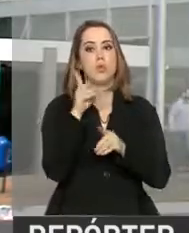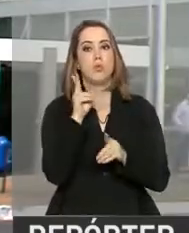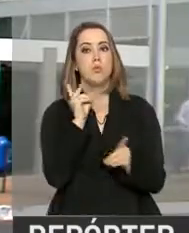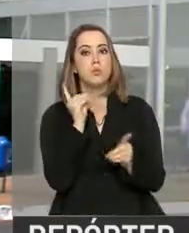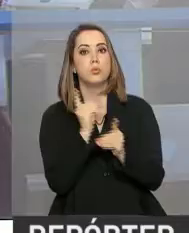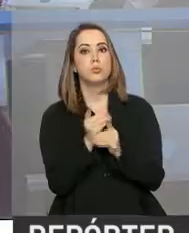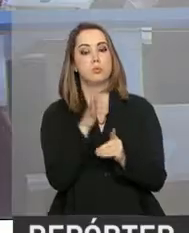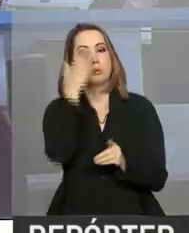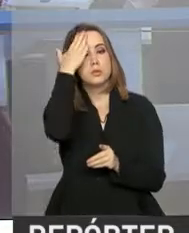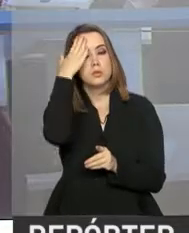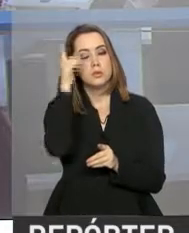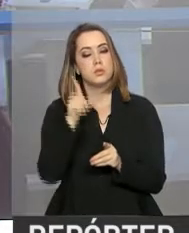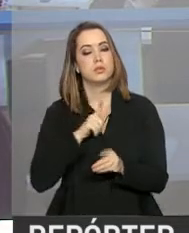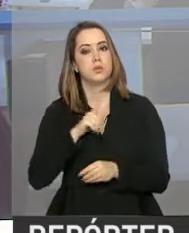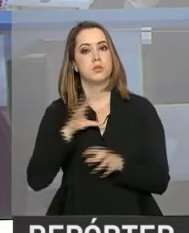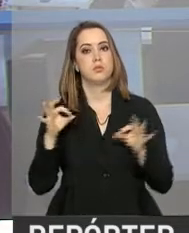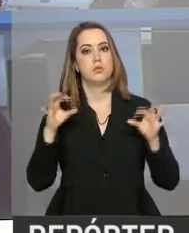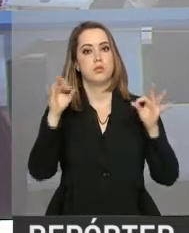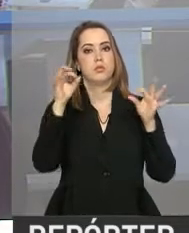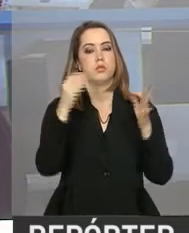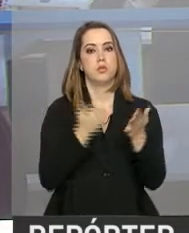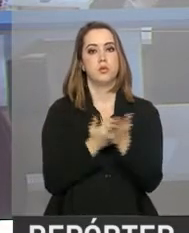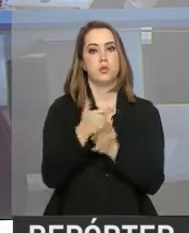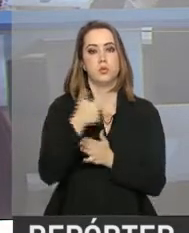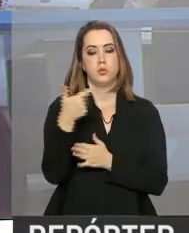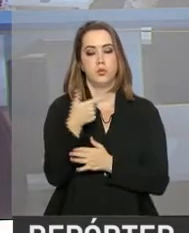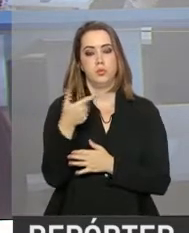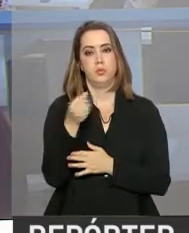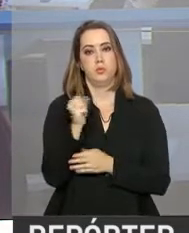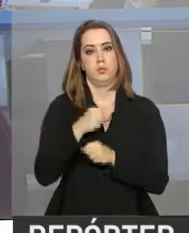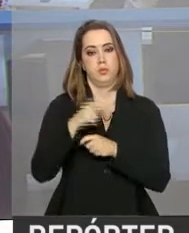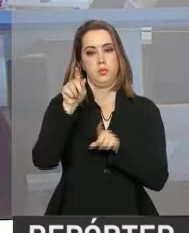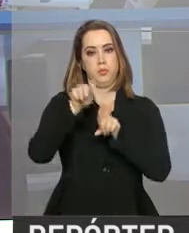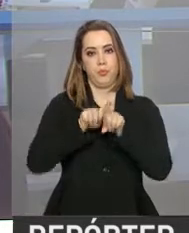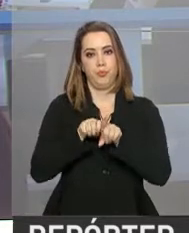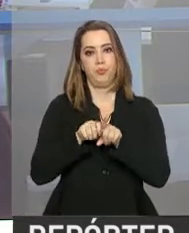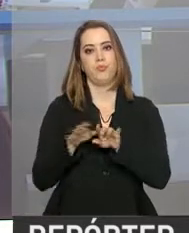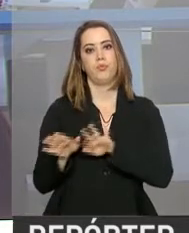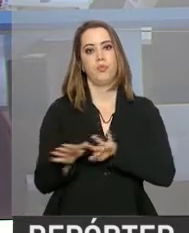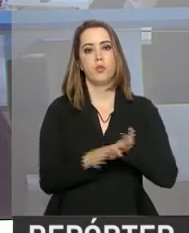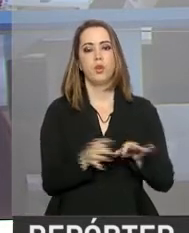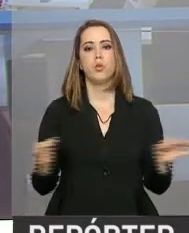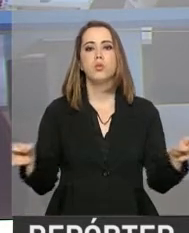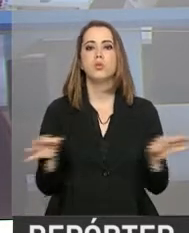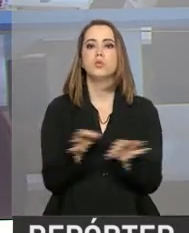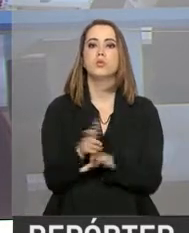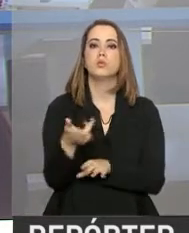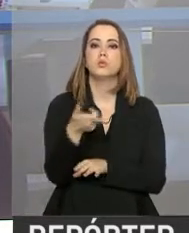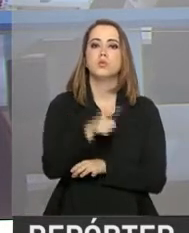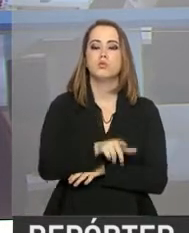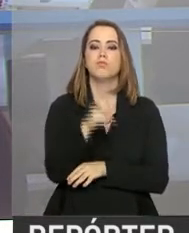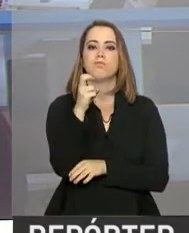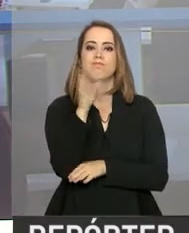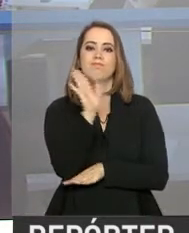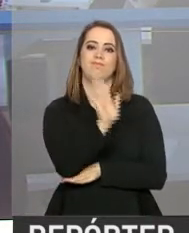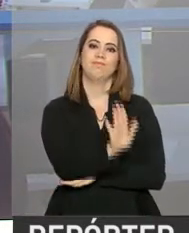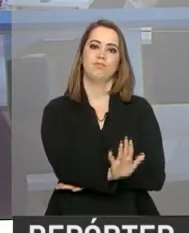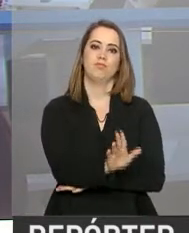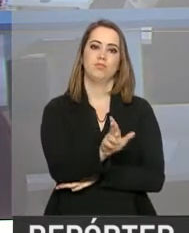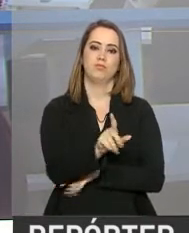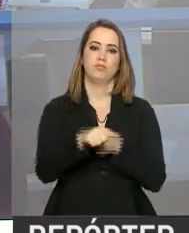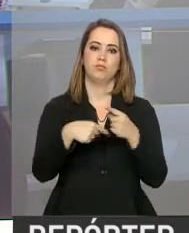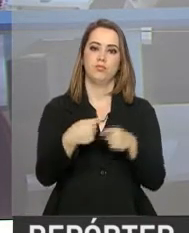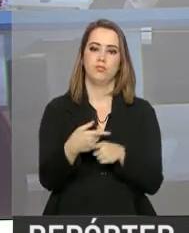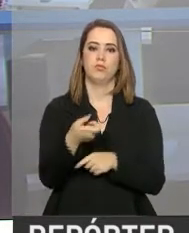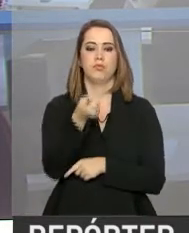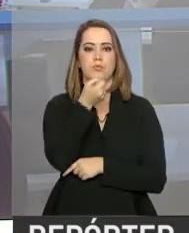diagnóstico e nós ficamos por aqui voltamos a qualquer momento com outras informações ou às cinco da tarde na próxima edição do